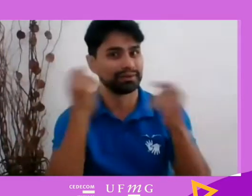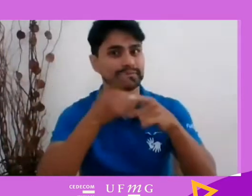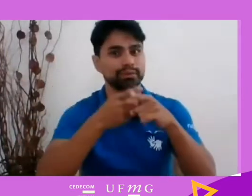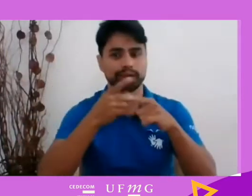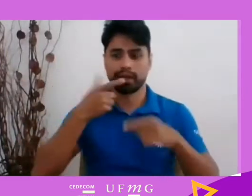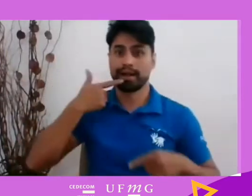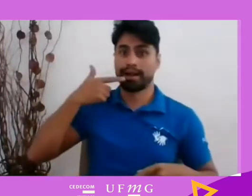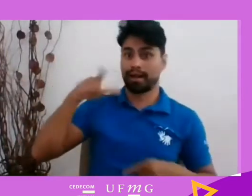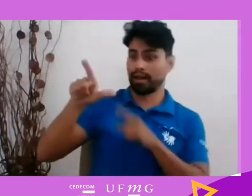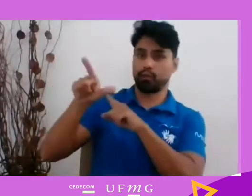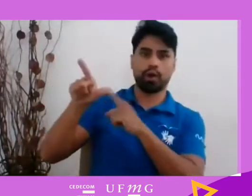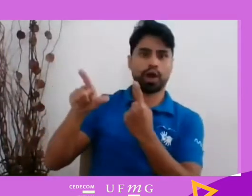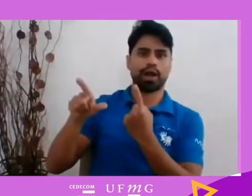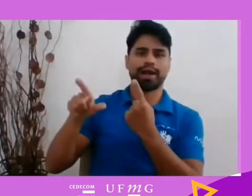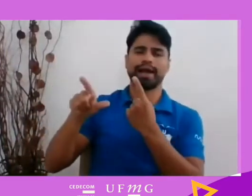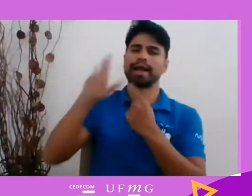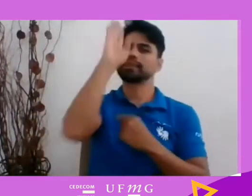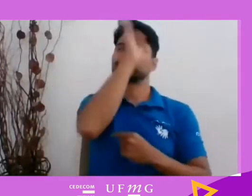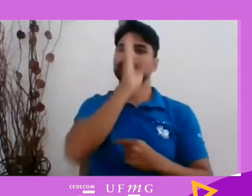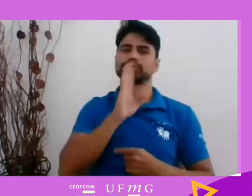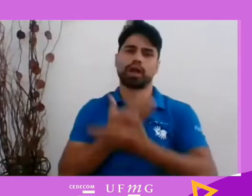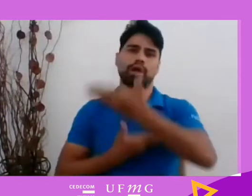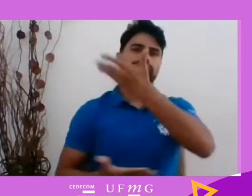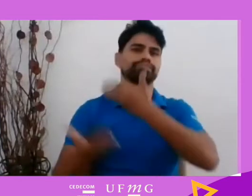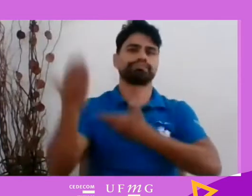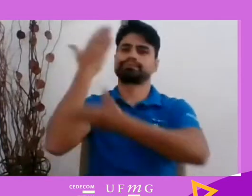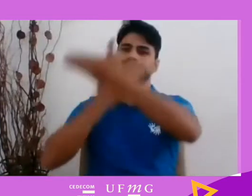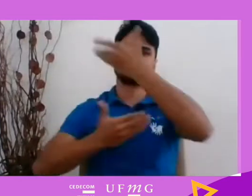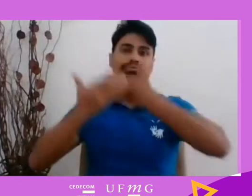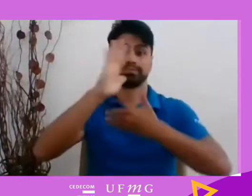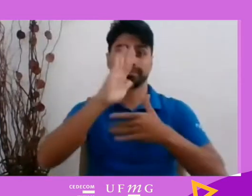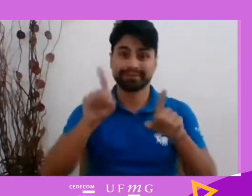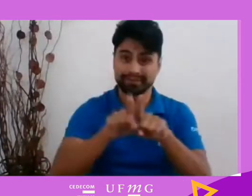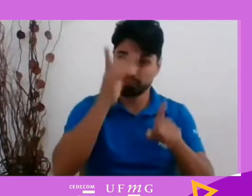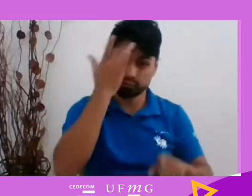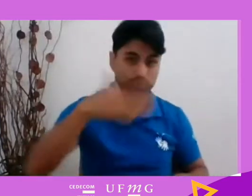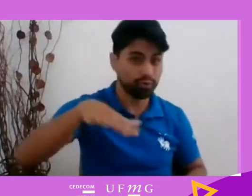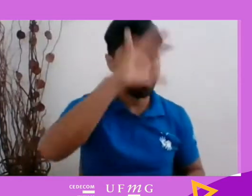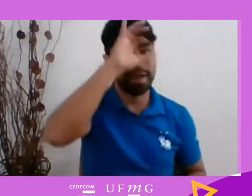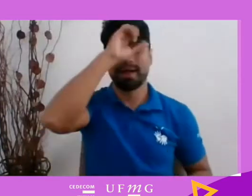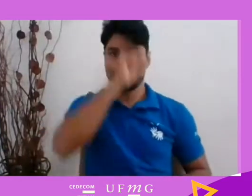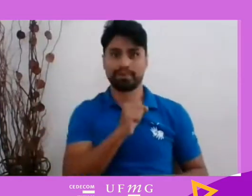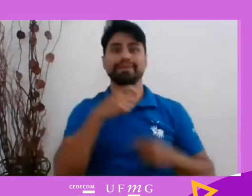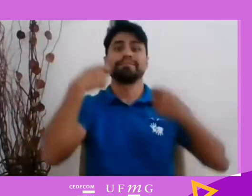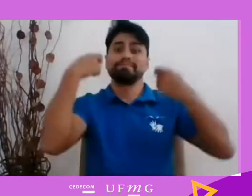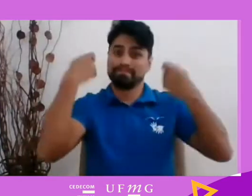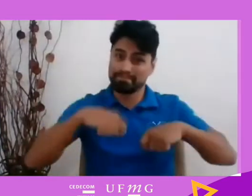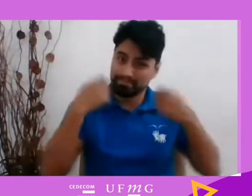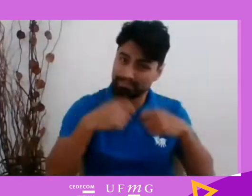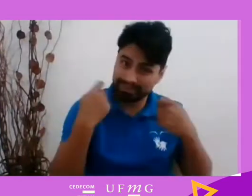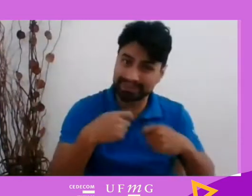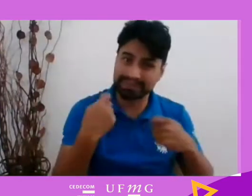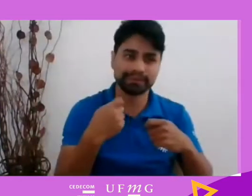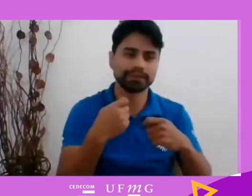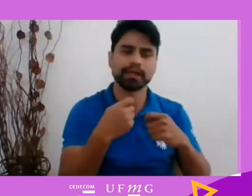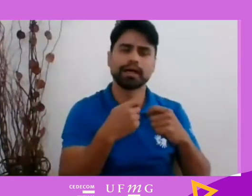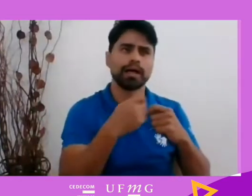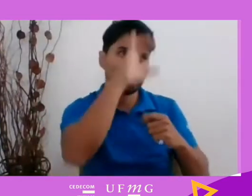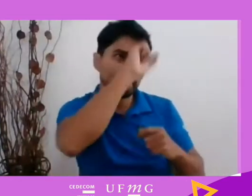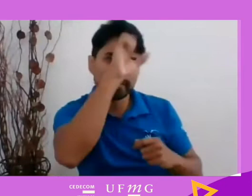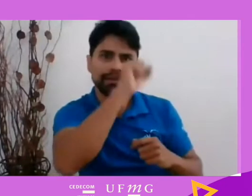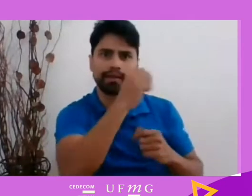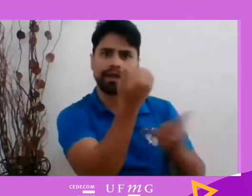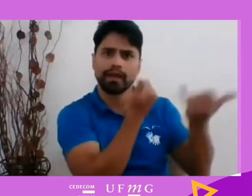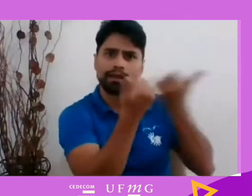transnacional, mas também para as pessoas aprenderem a consumir as informações que recebem cotidianamente nas redes sociais online,